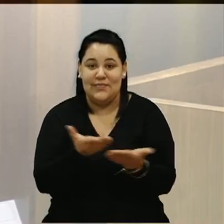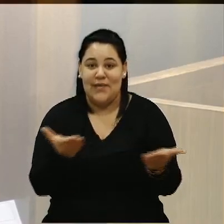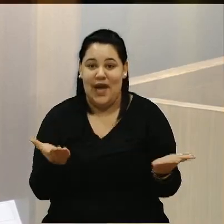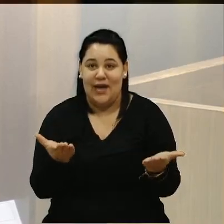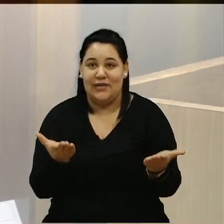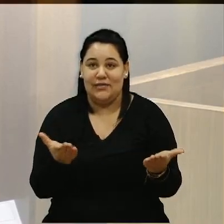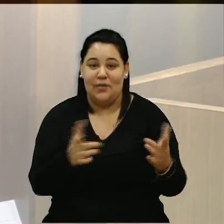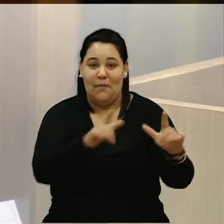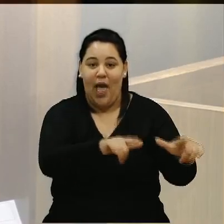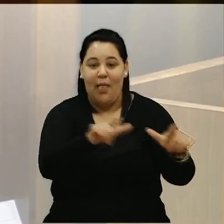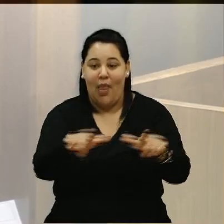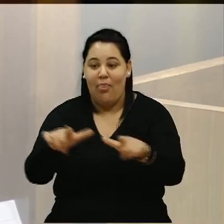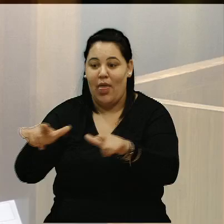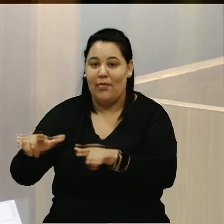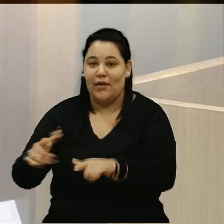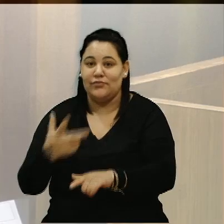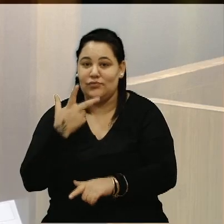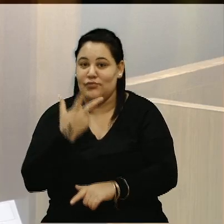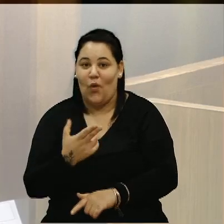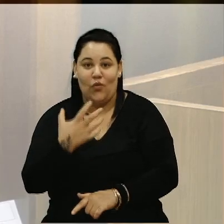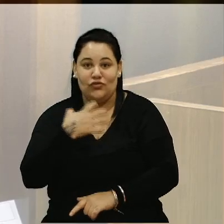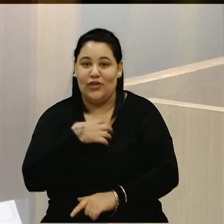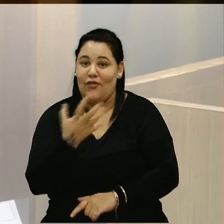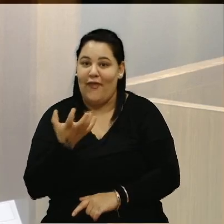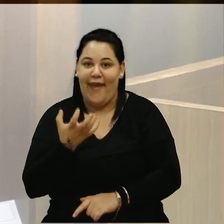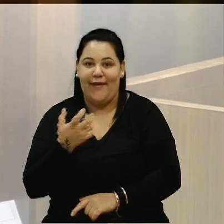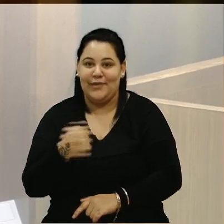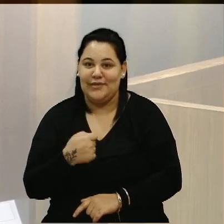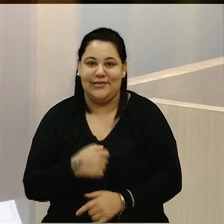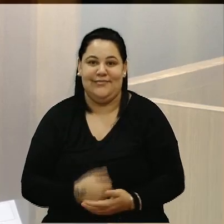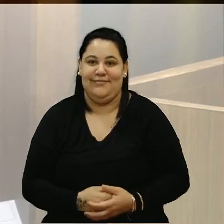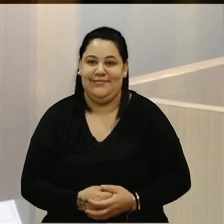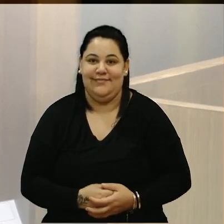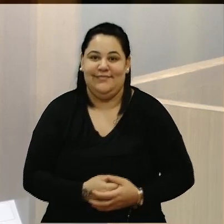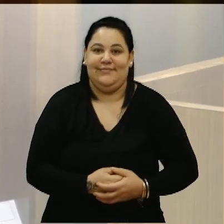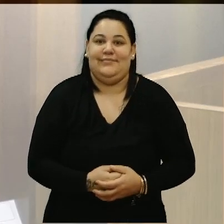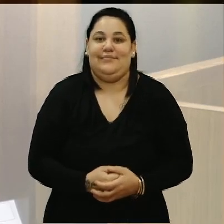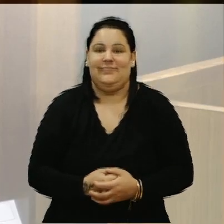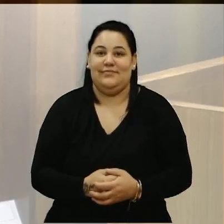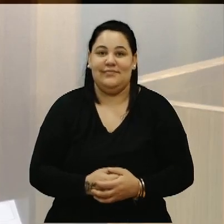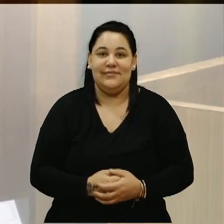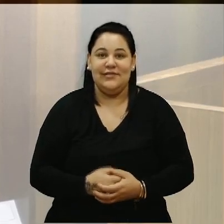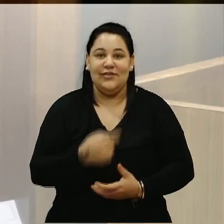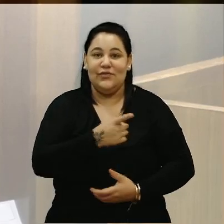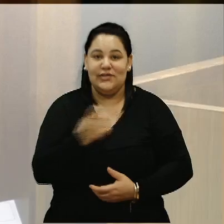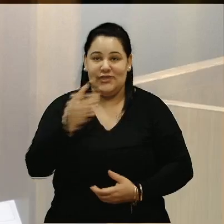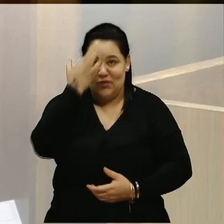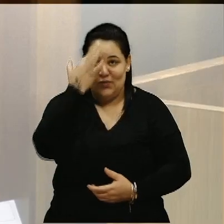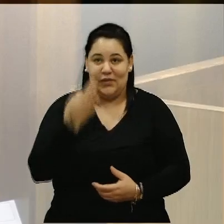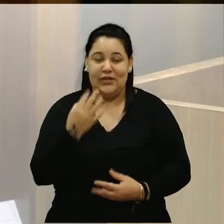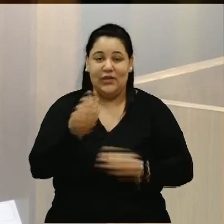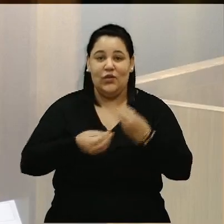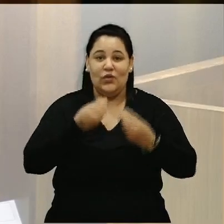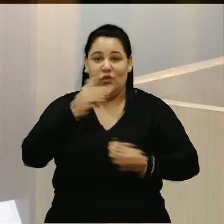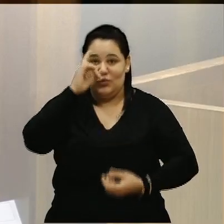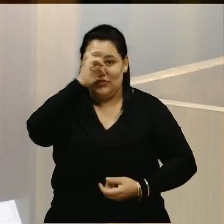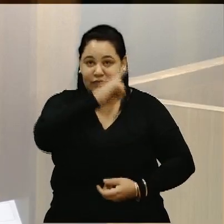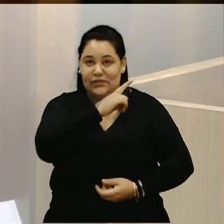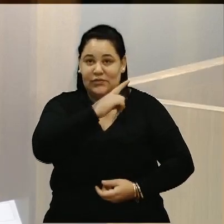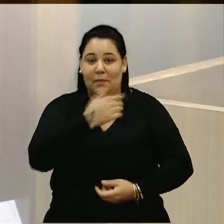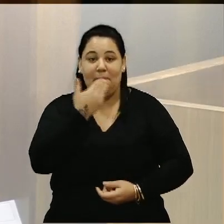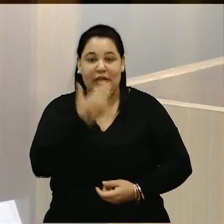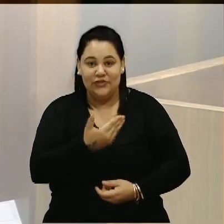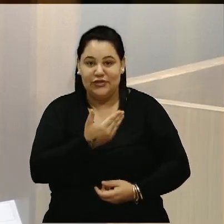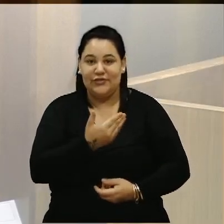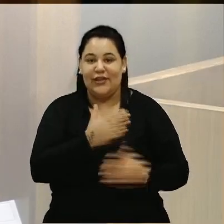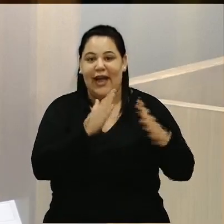isso, aquilo, como nós queremos. Então vocês entendem o quanto foi difícil para mim. Passar de porta em porta,